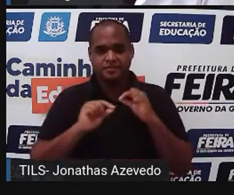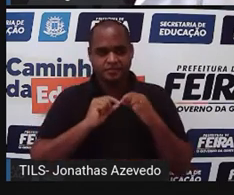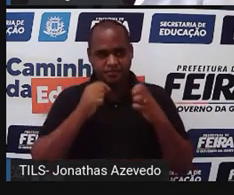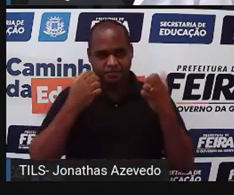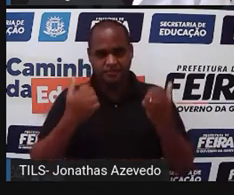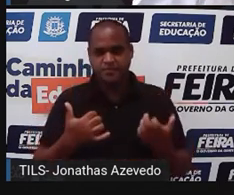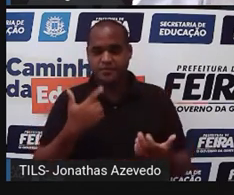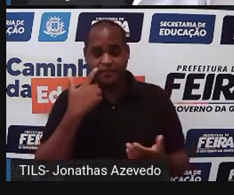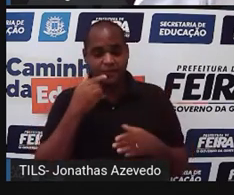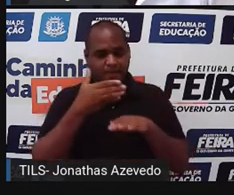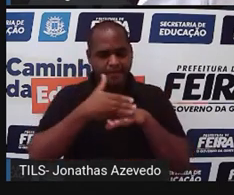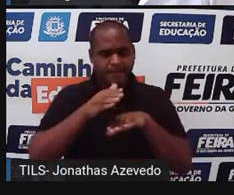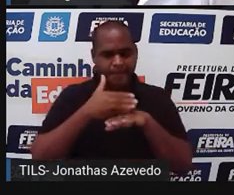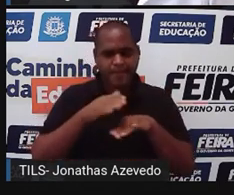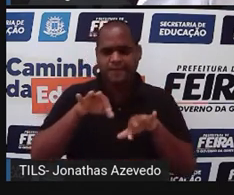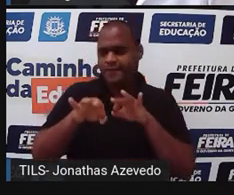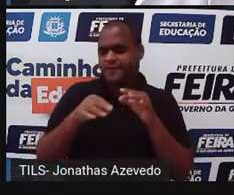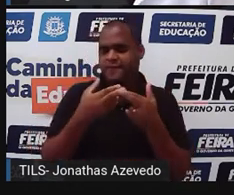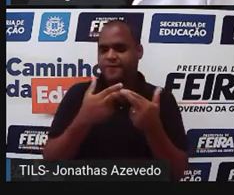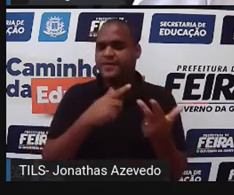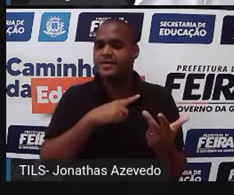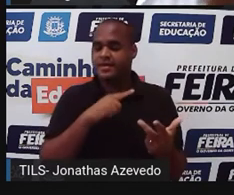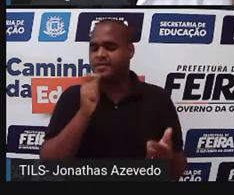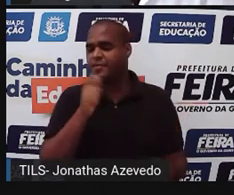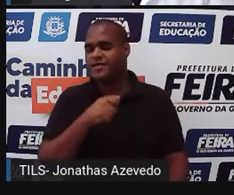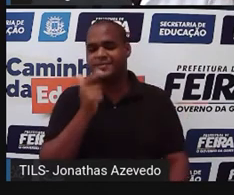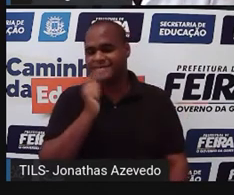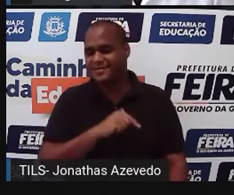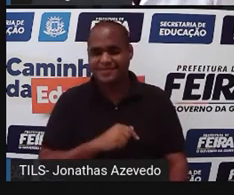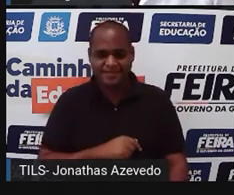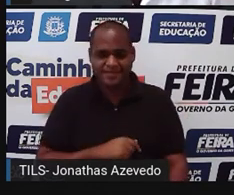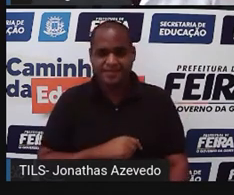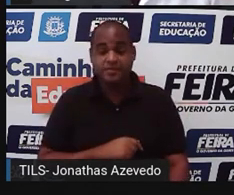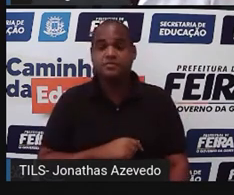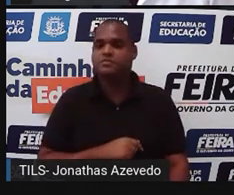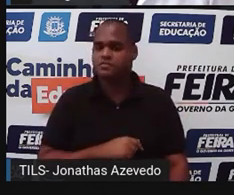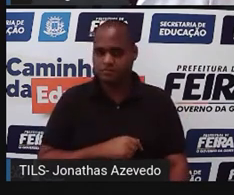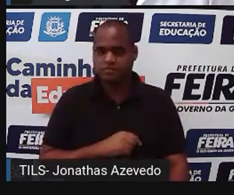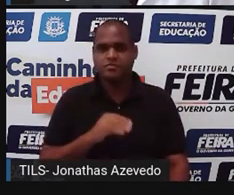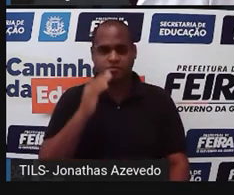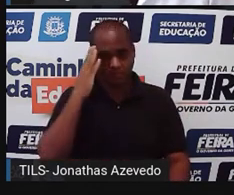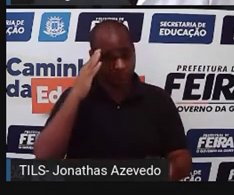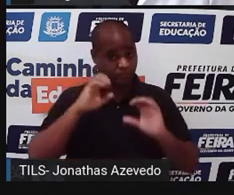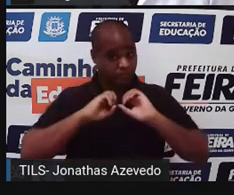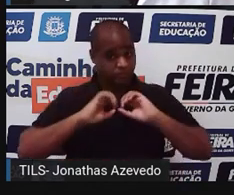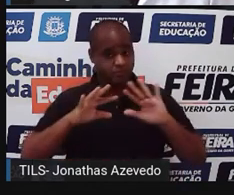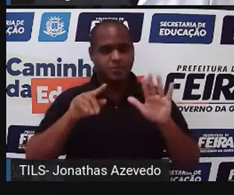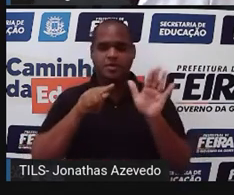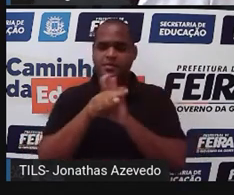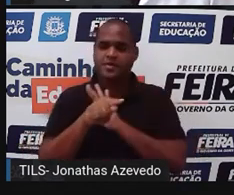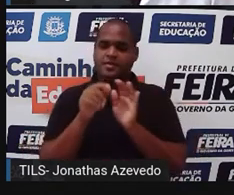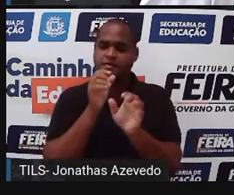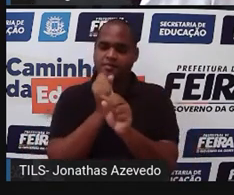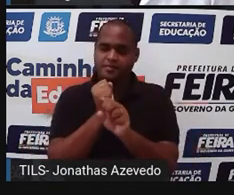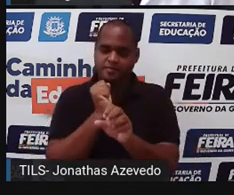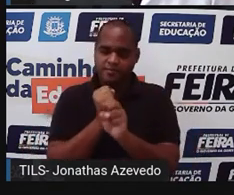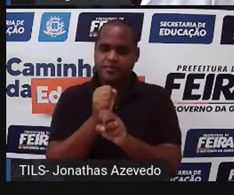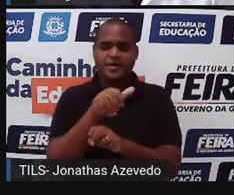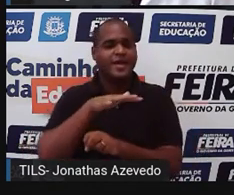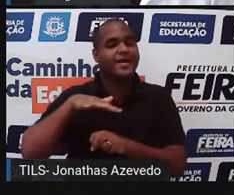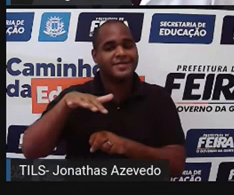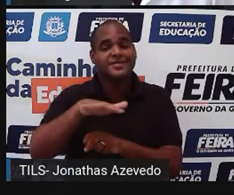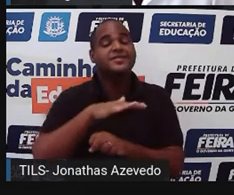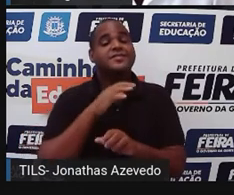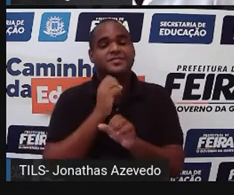praticar e ver como funciona na prática certo e é claro que essa pergunta que ia sobre cálculo de área de